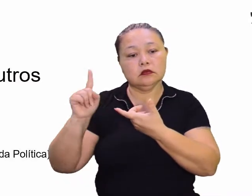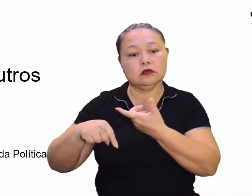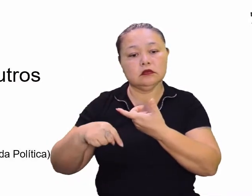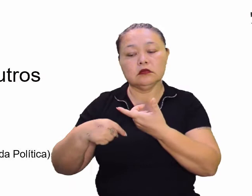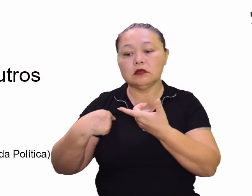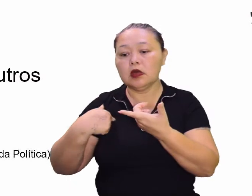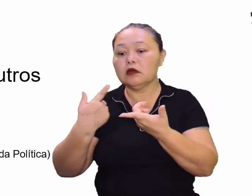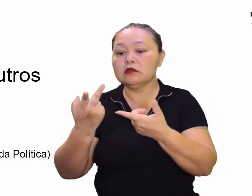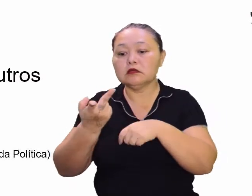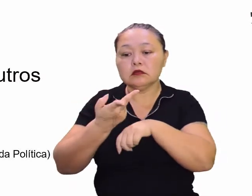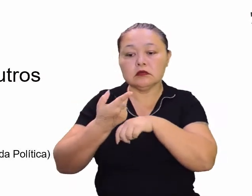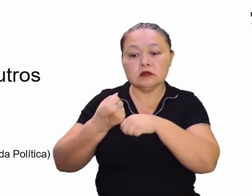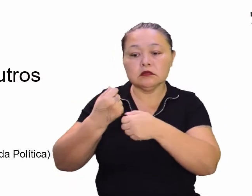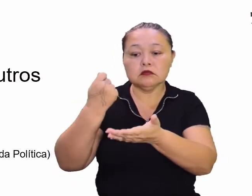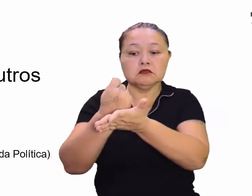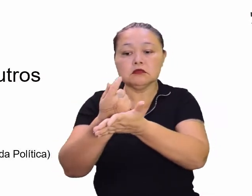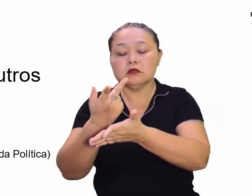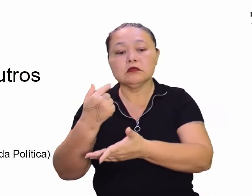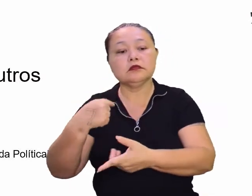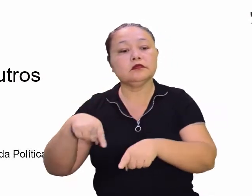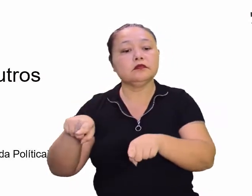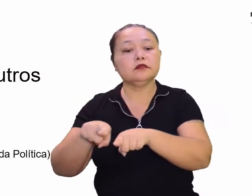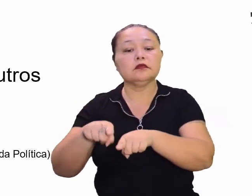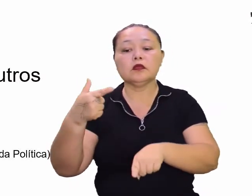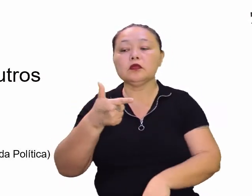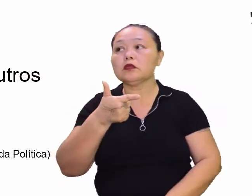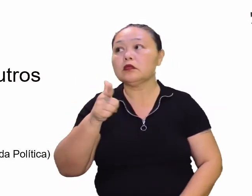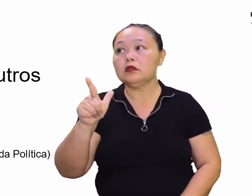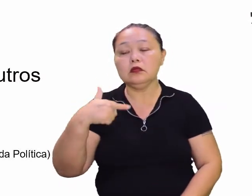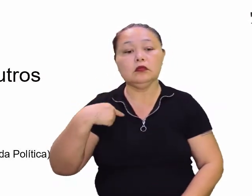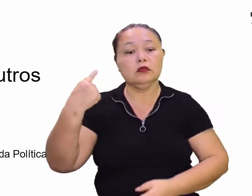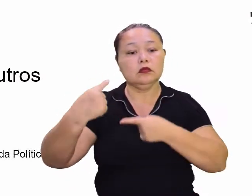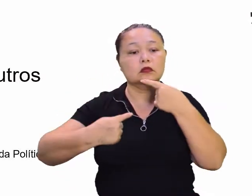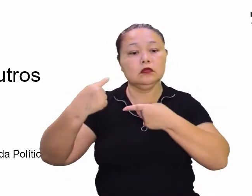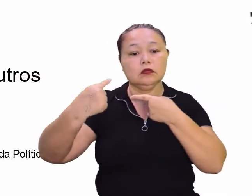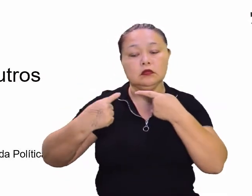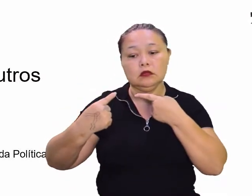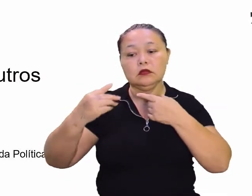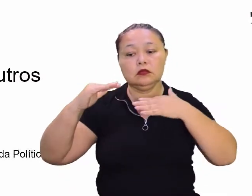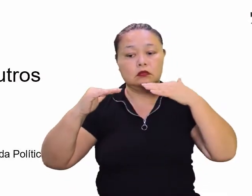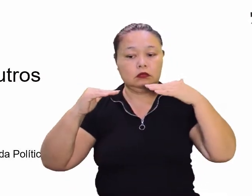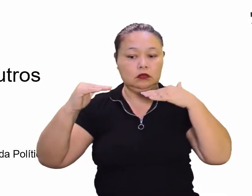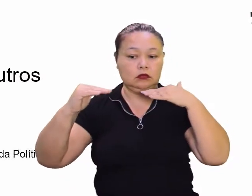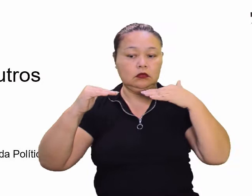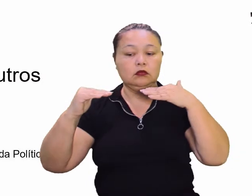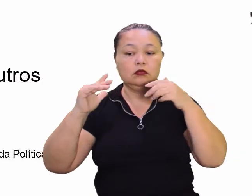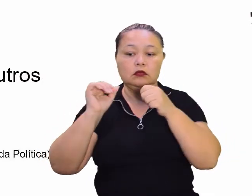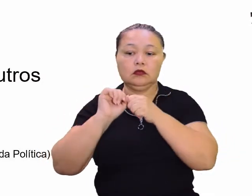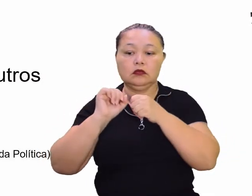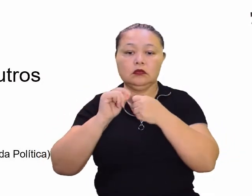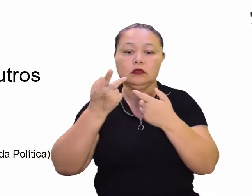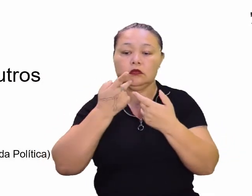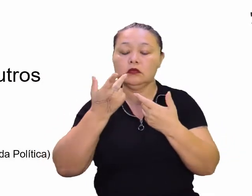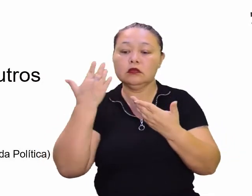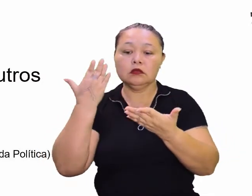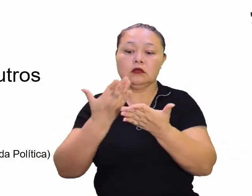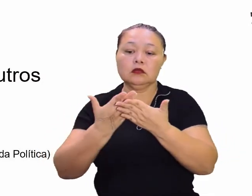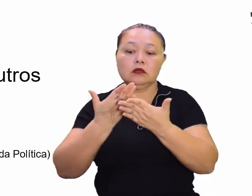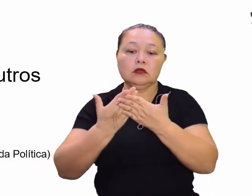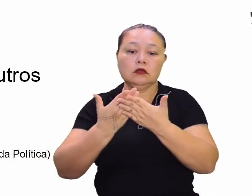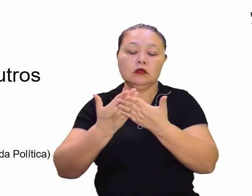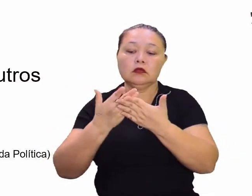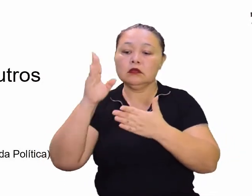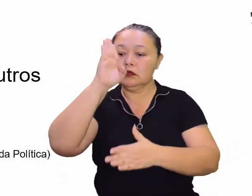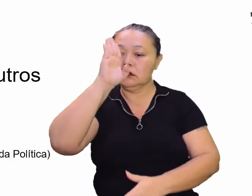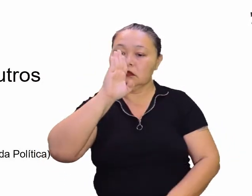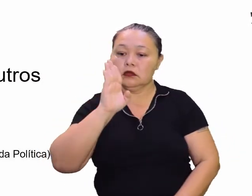oferta e demanda, não é isso? Entendo. E outra situação política considerada estável, que também você já falou, professor Jorge, em outras aulas, que